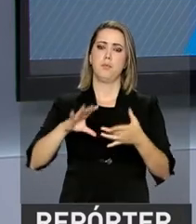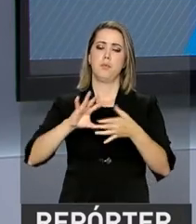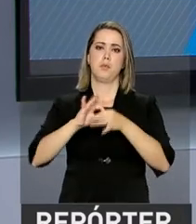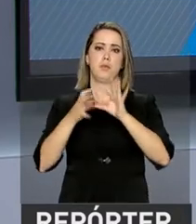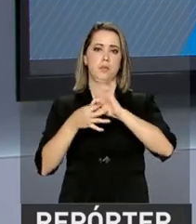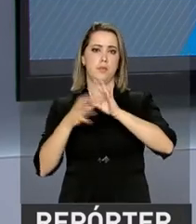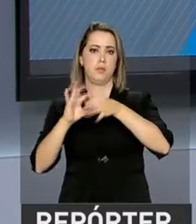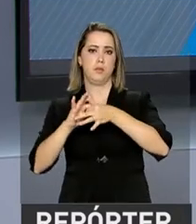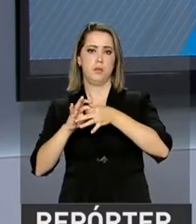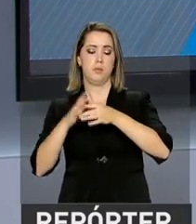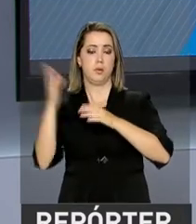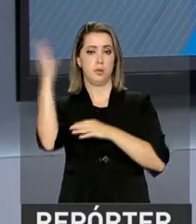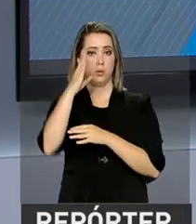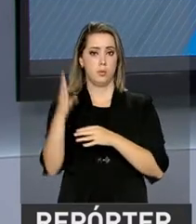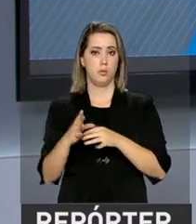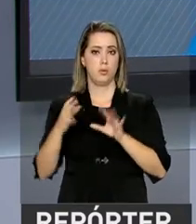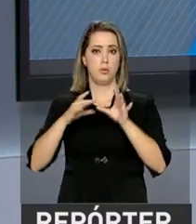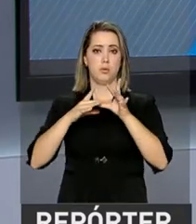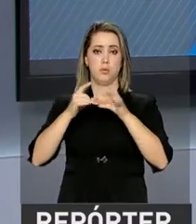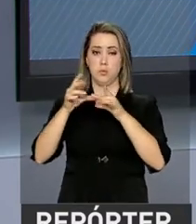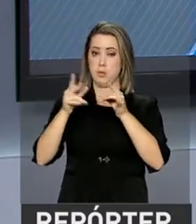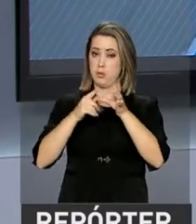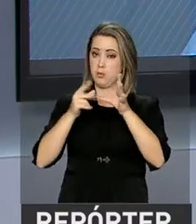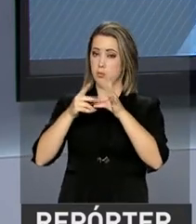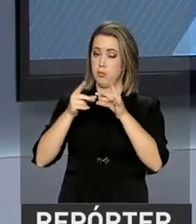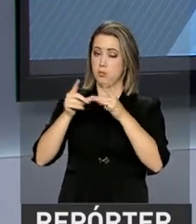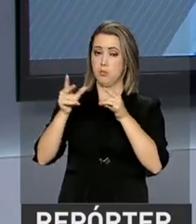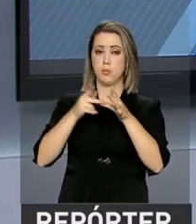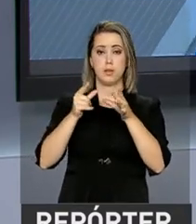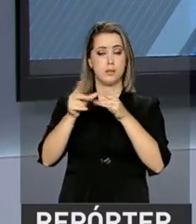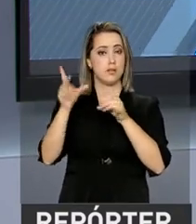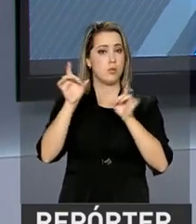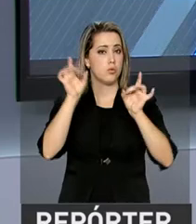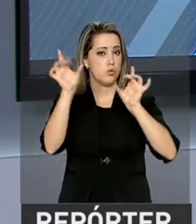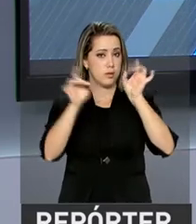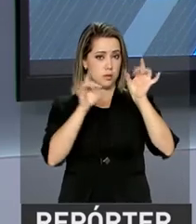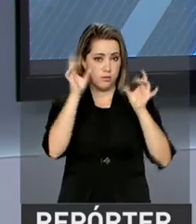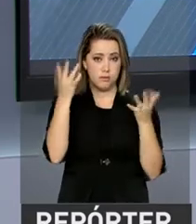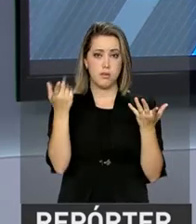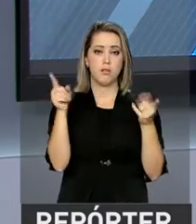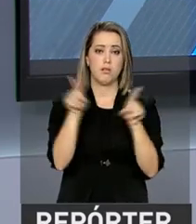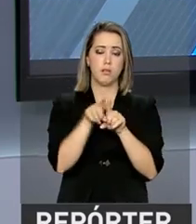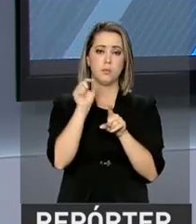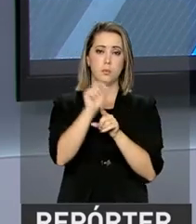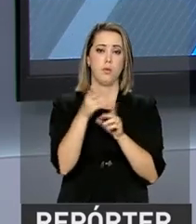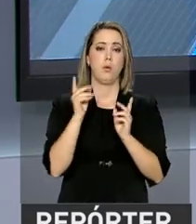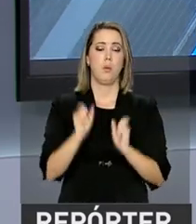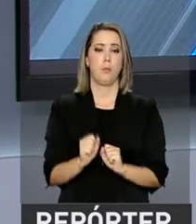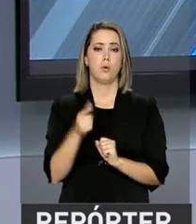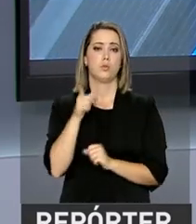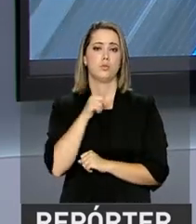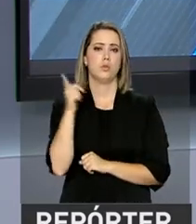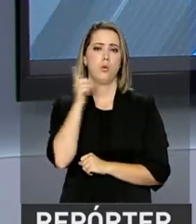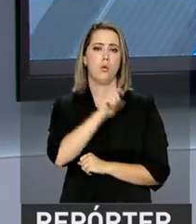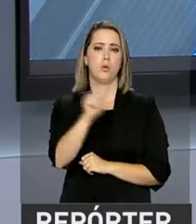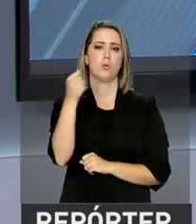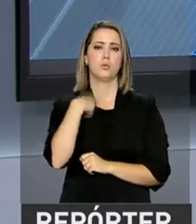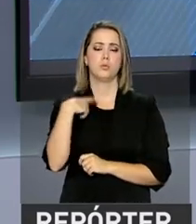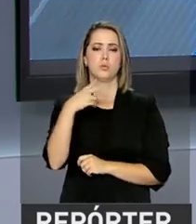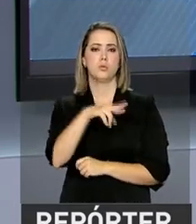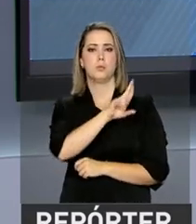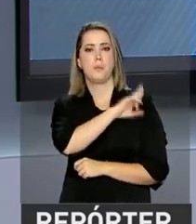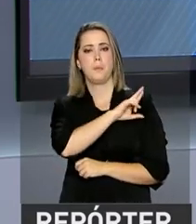de Astronomia e Astronáutica. Os melhores alunos podem ganhar a chance de representar o Brasil em